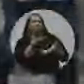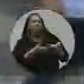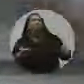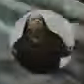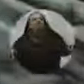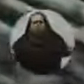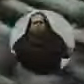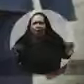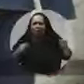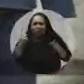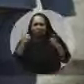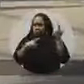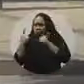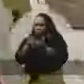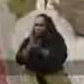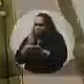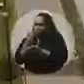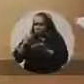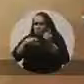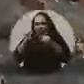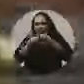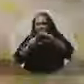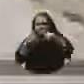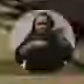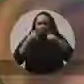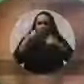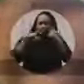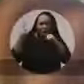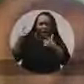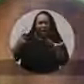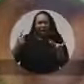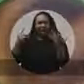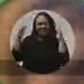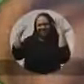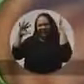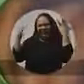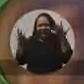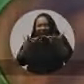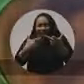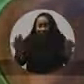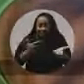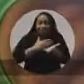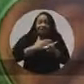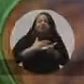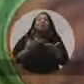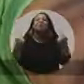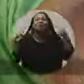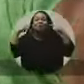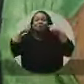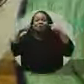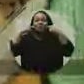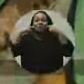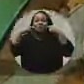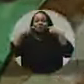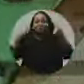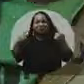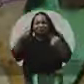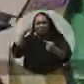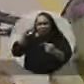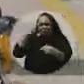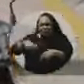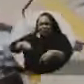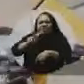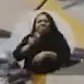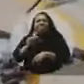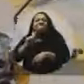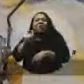quê, rapaz? Tá todo mundo entrosado, metendo um gol atrás do outro. Salve, galera! Tá começando o programa de Bruno. Olha o que ele fez com o meu Vale das